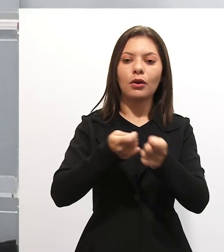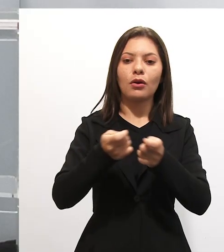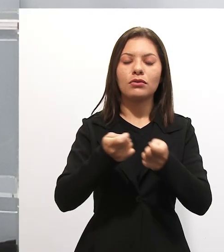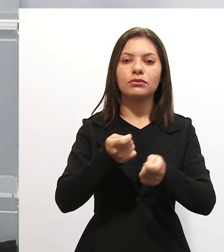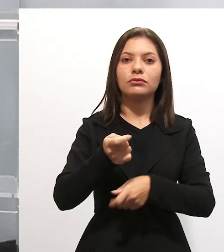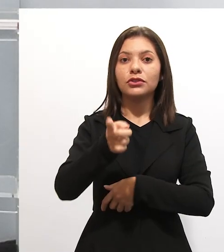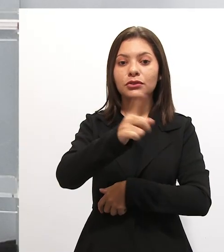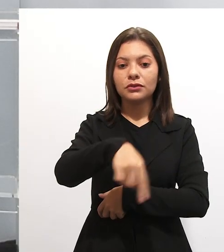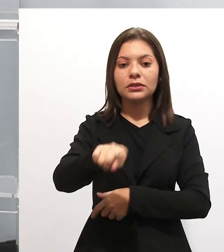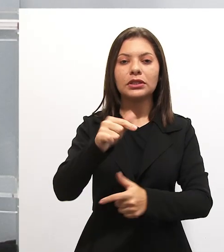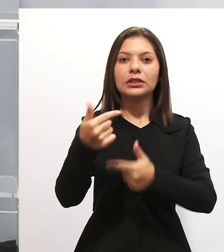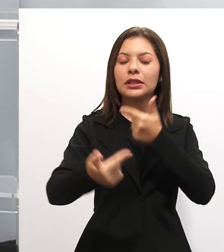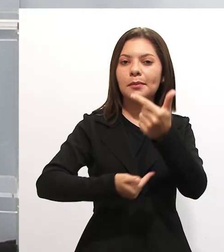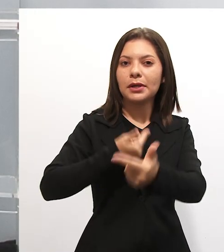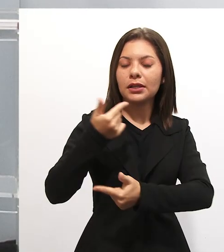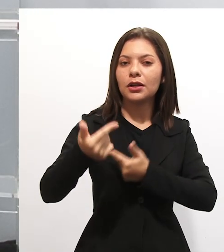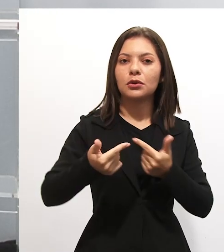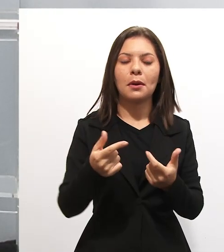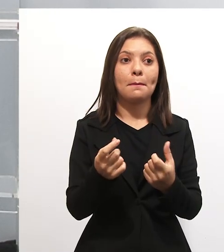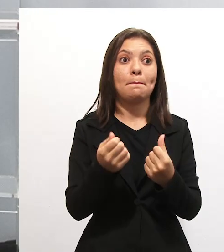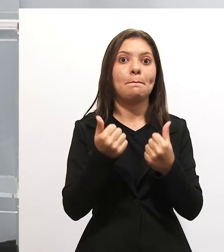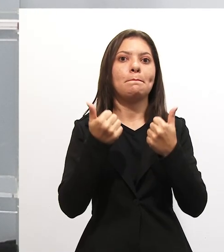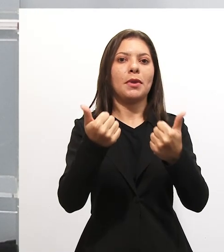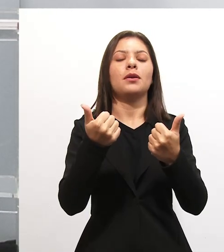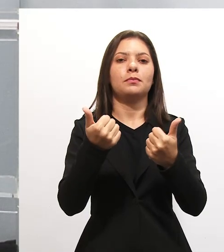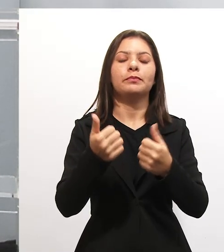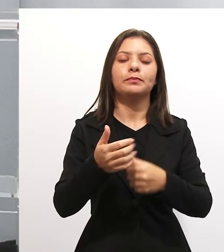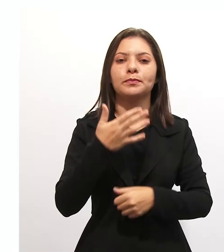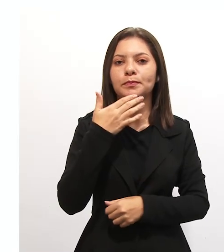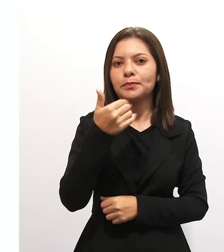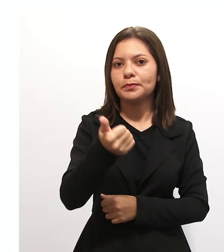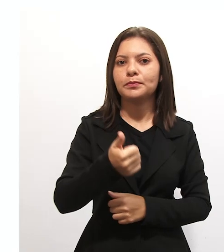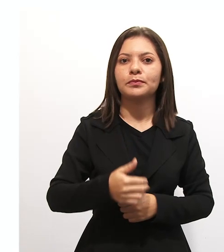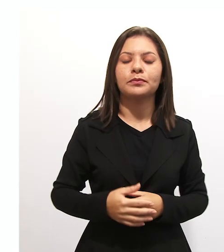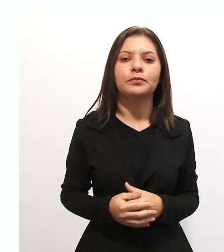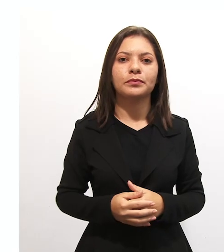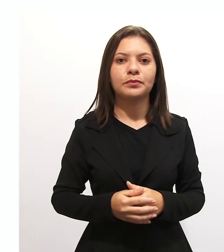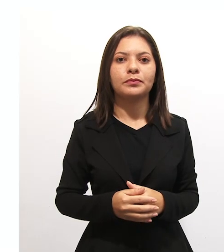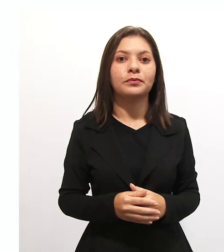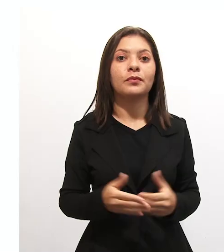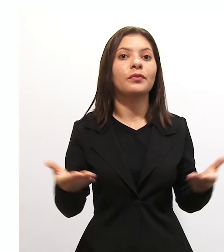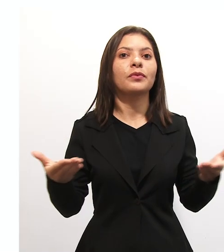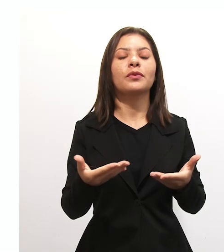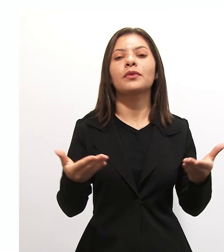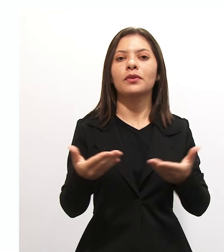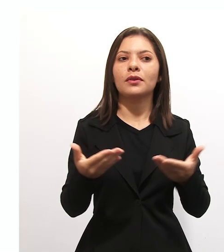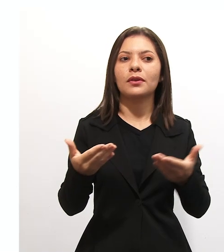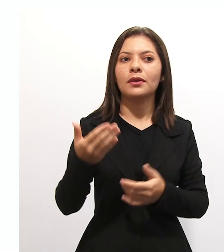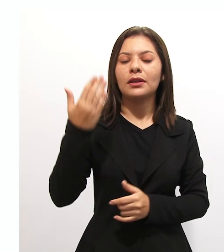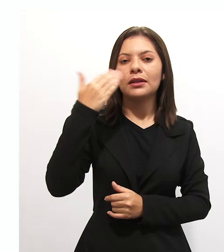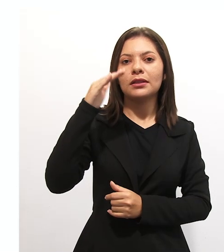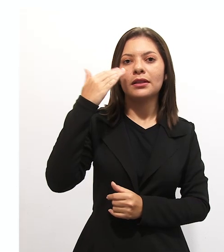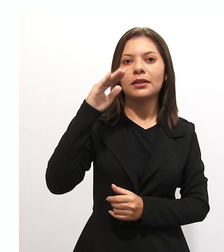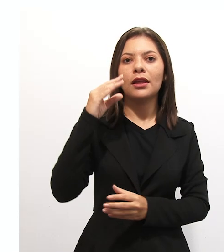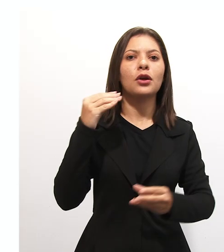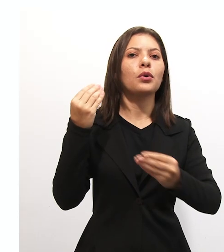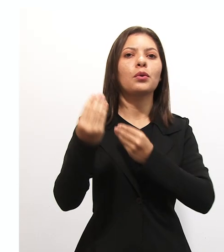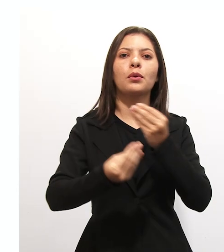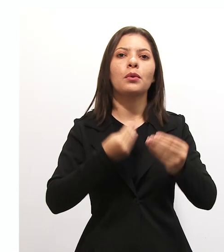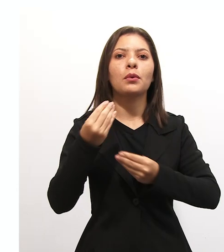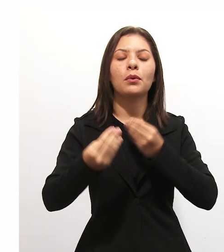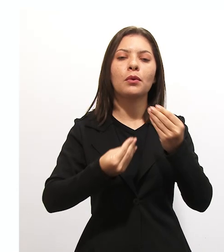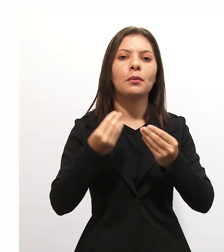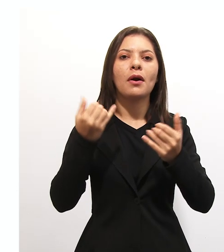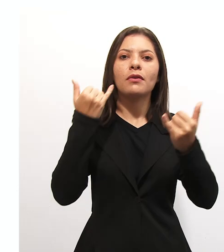vocês estejam trabalhando, funcione cada vez melhor, tá? Vamos entender como as informações de